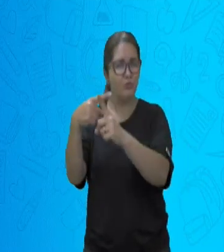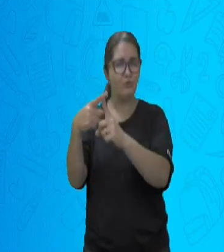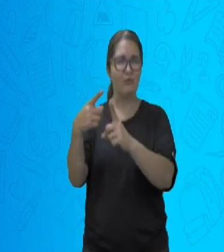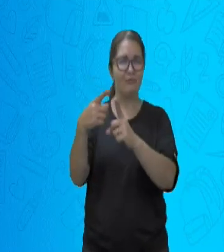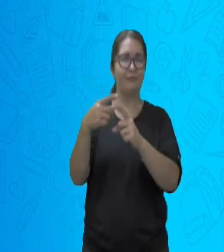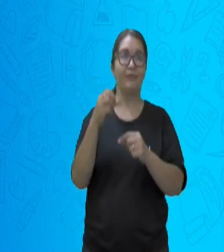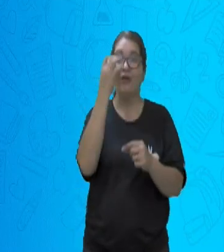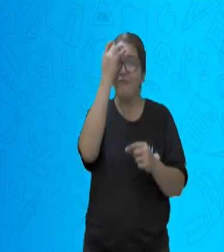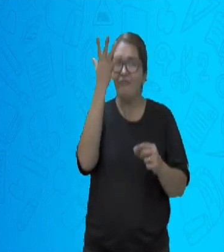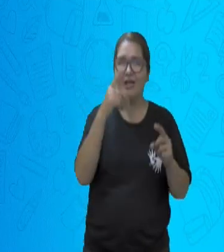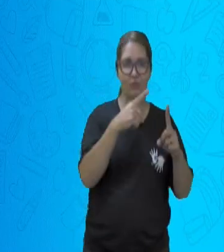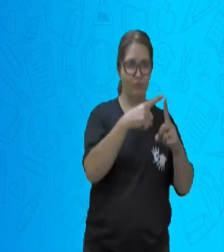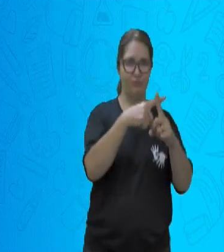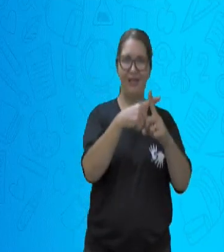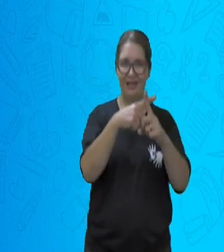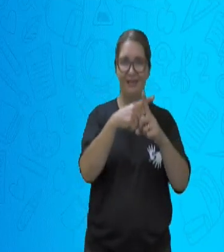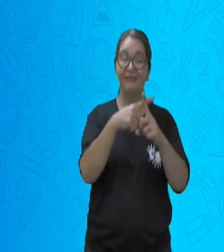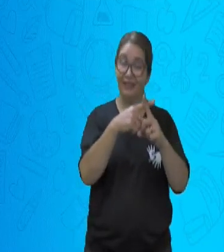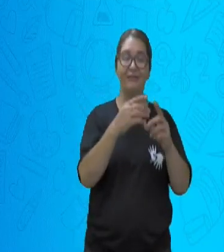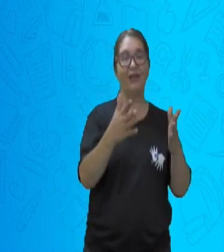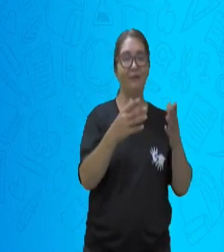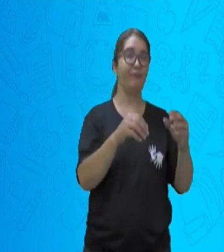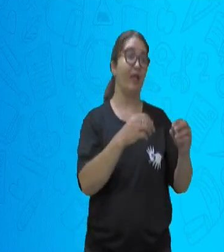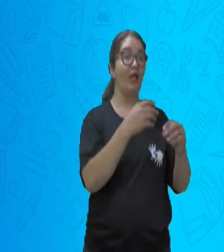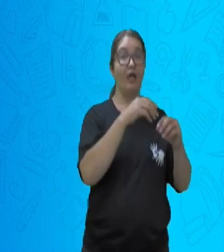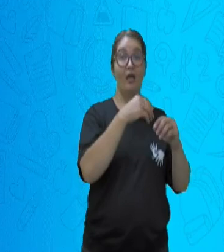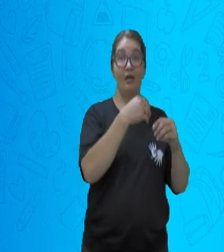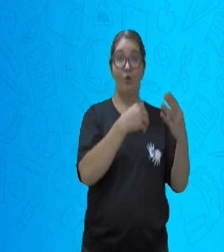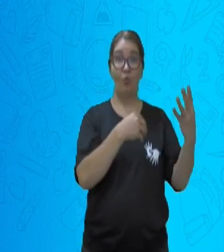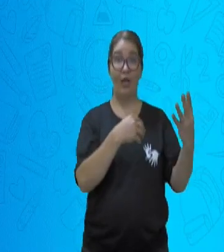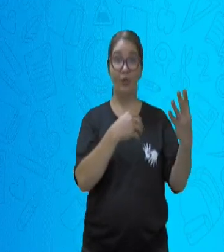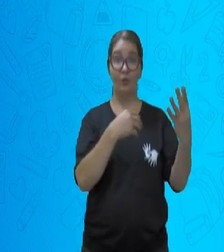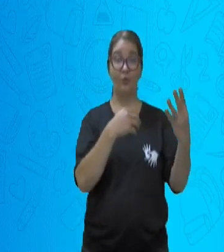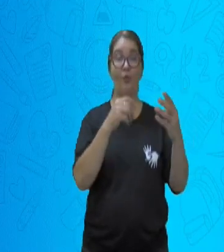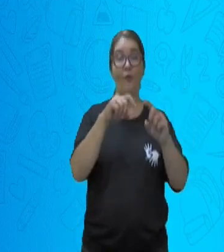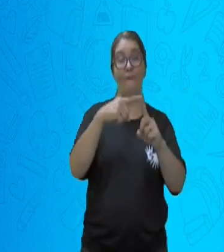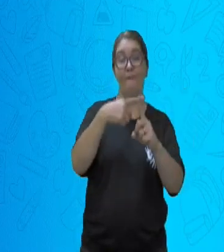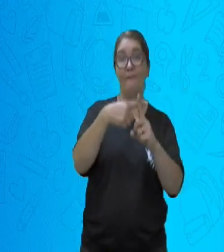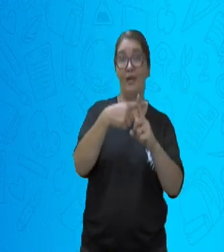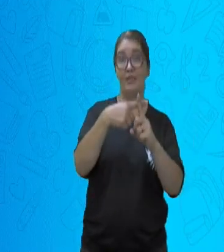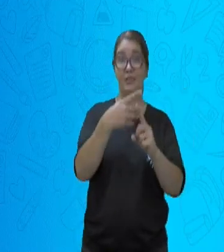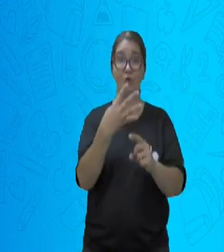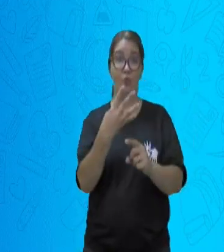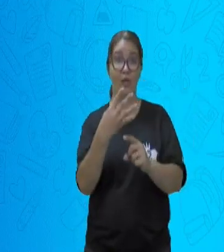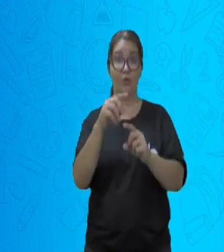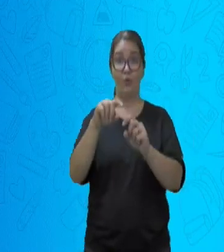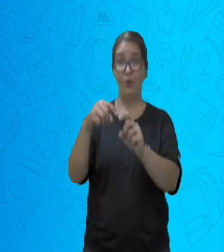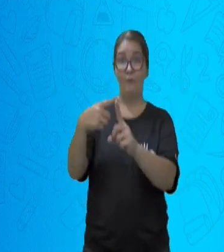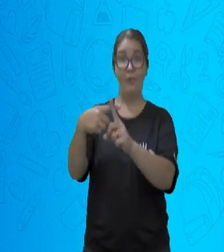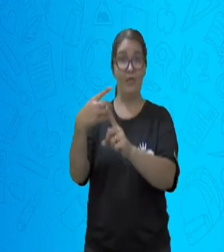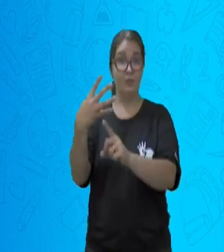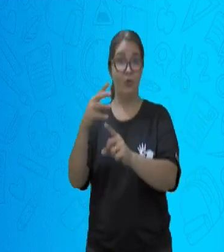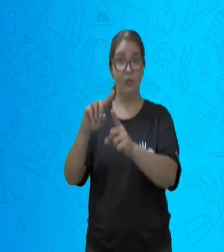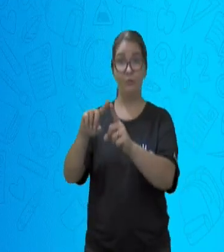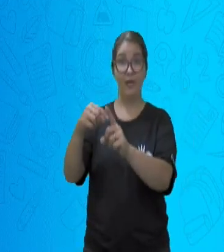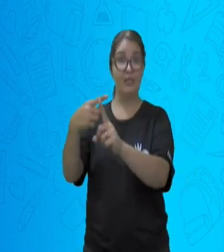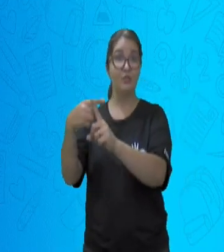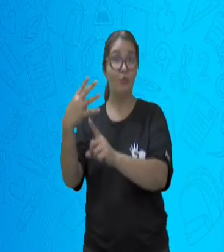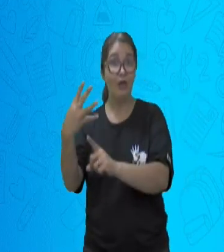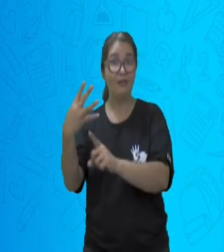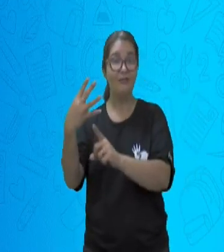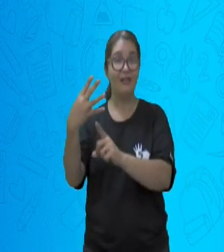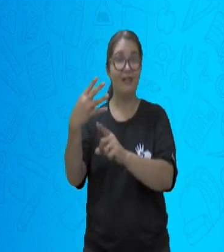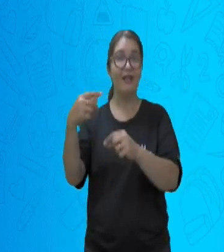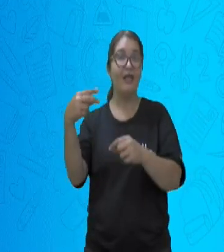mais 4 mais 4 é igual a 12. Então, 3 vezes 4 igual a 12, ou 4